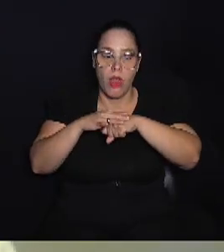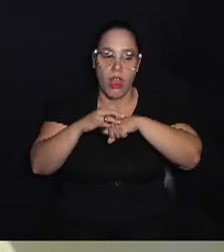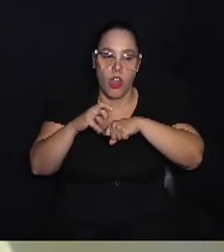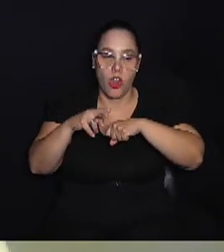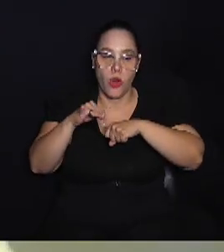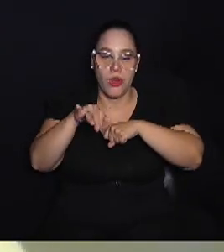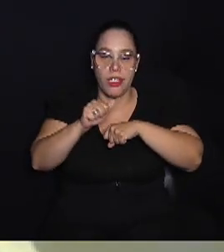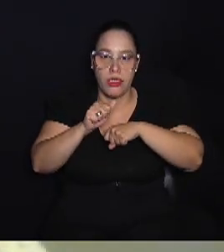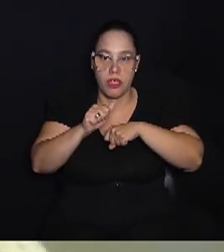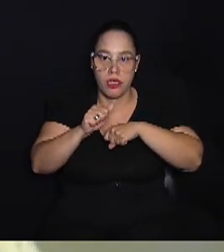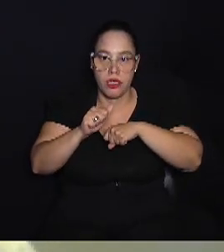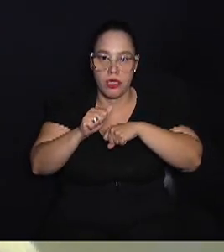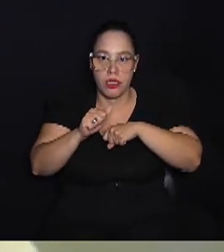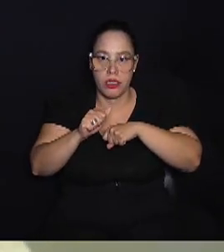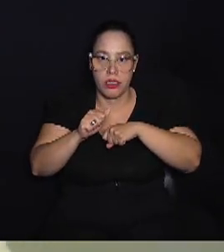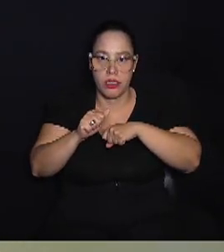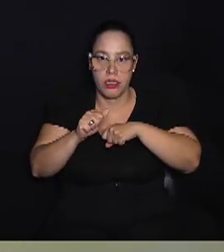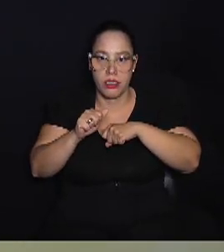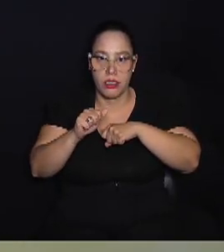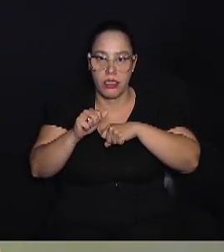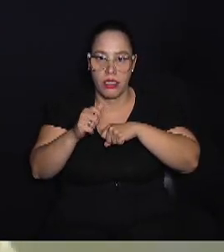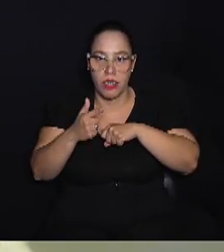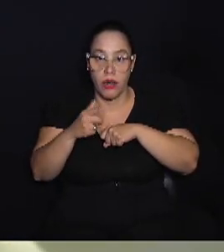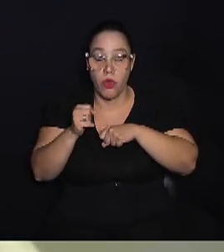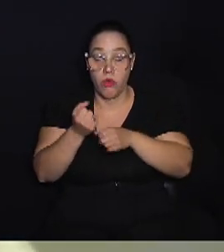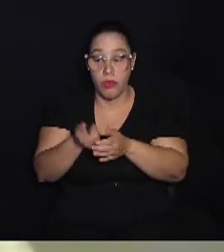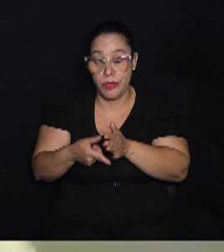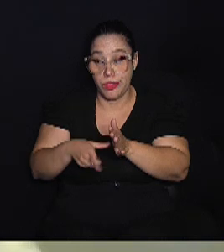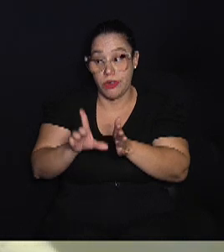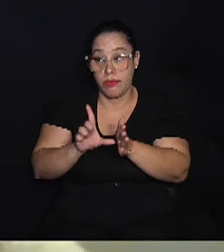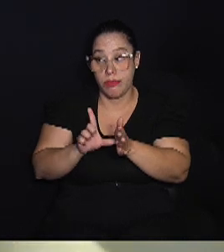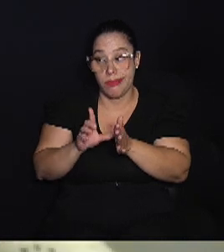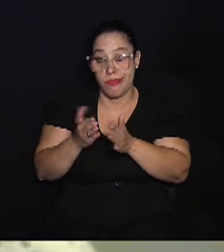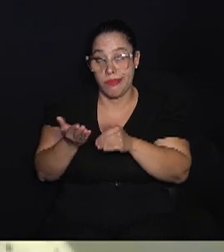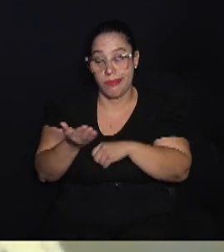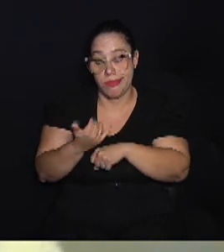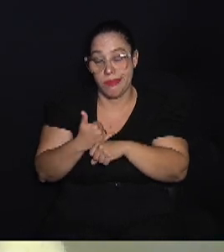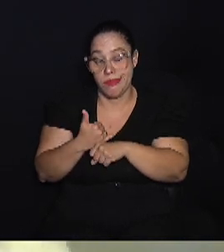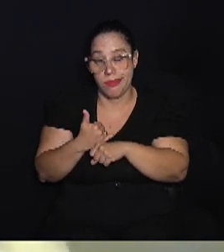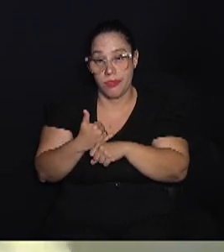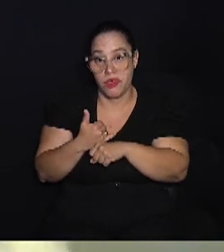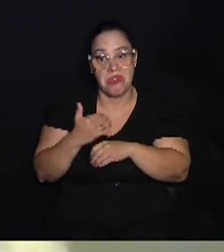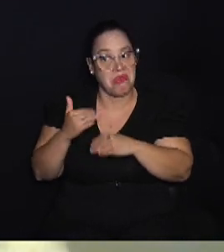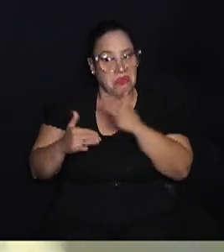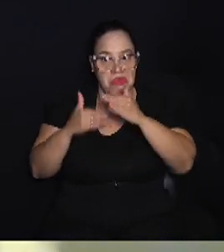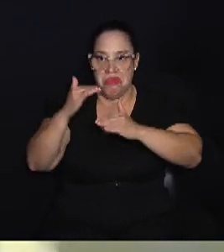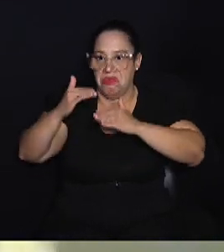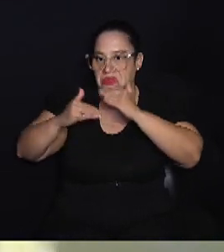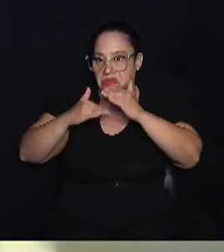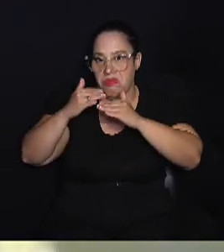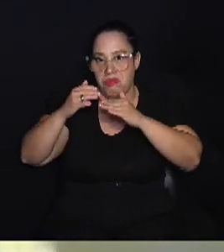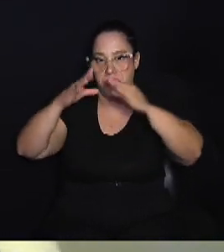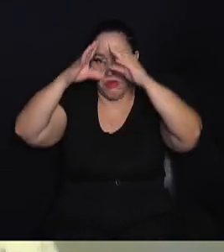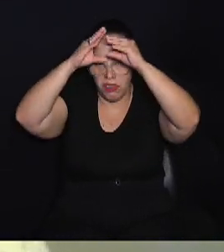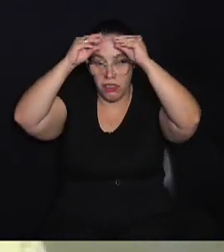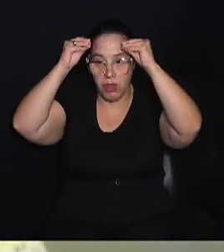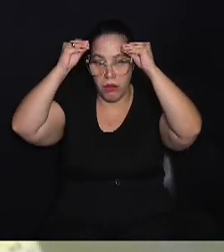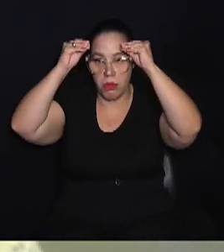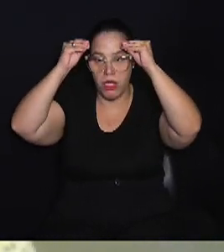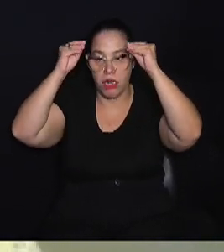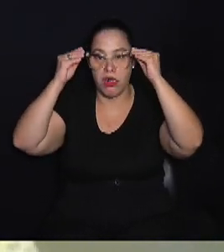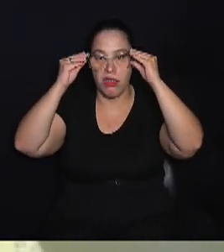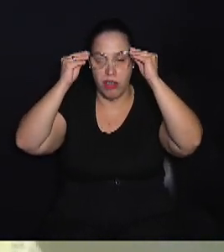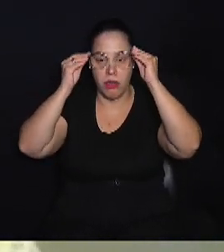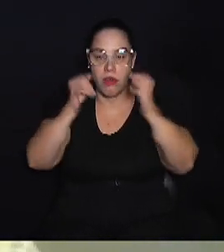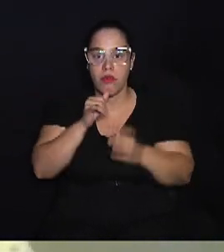neurodegenerativa, inflamatória, se eu resolvo a inflamação 20 anos antes, o normal é que eu não desenvolva a demência de Alzheimer. Eu vou dar um